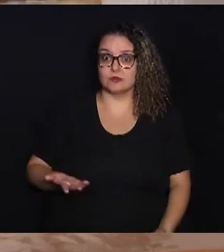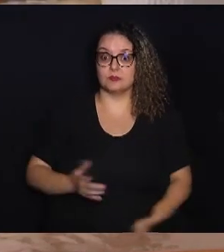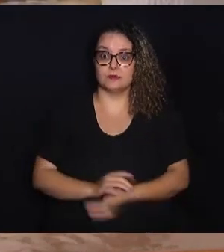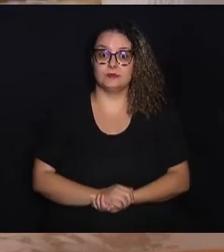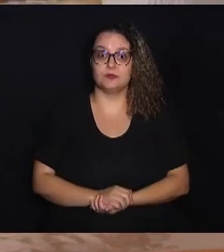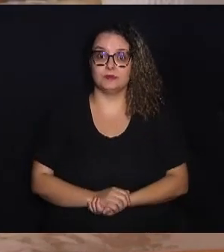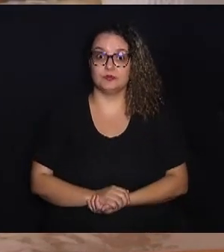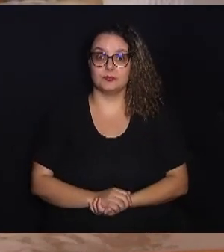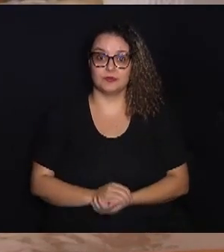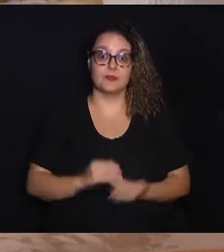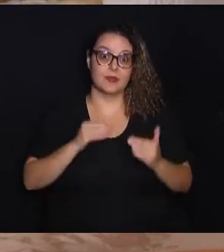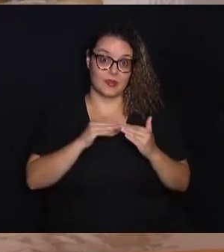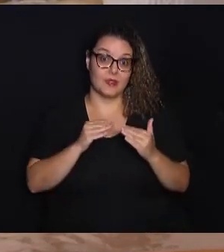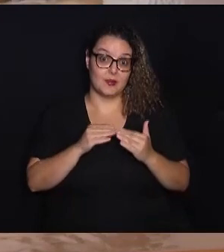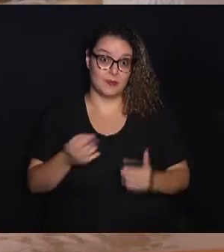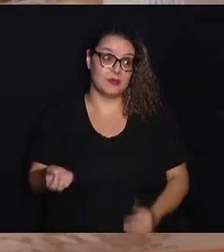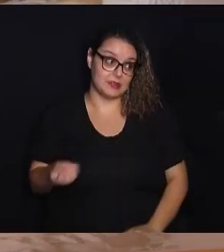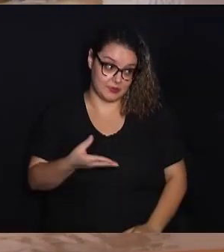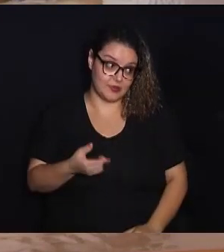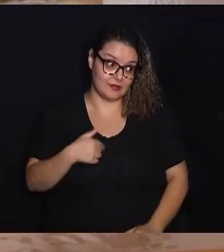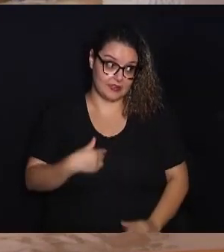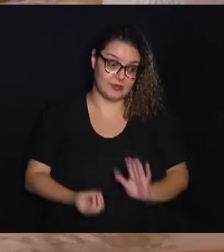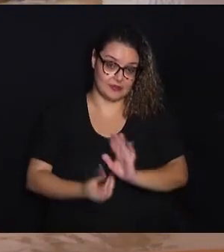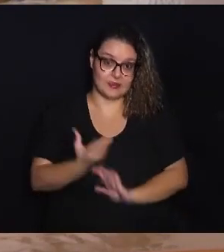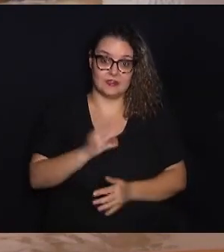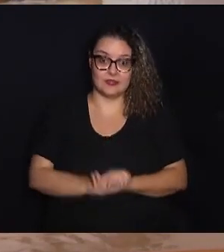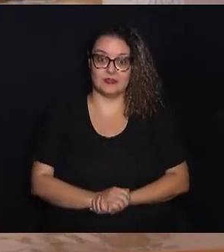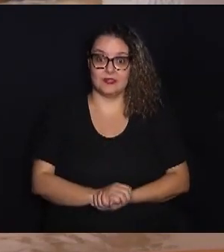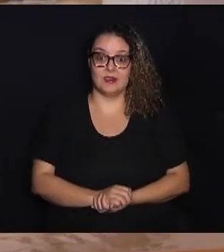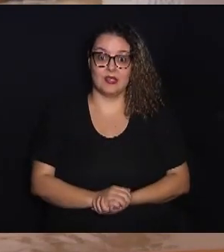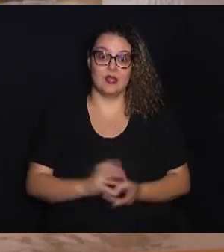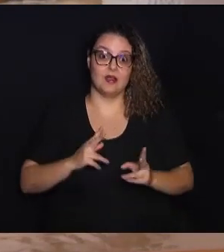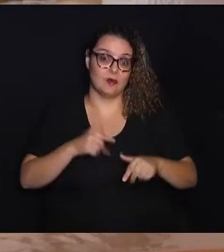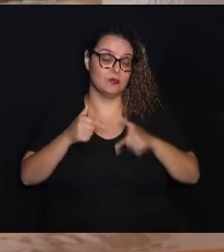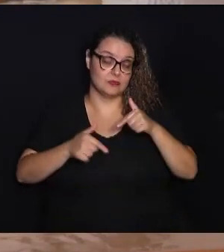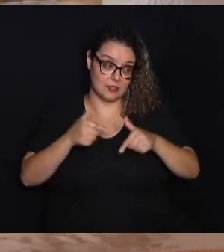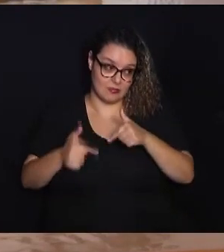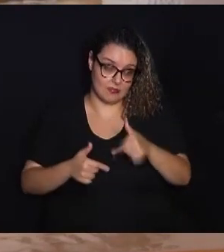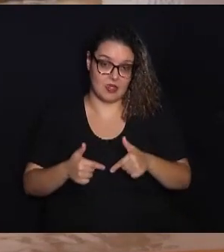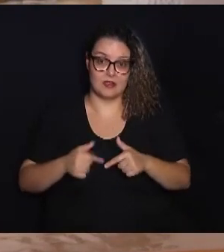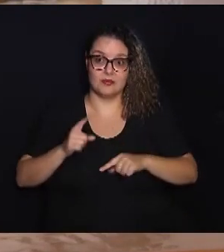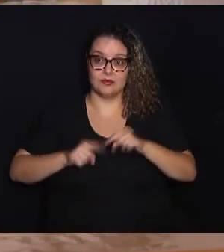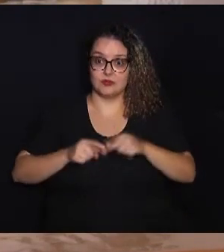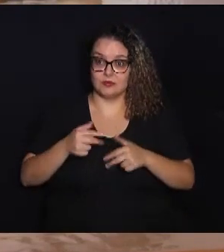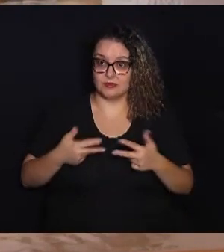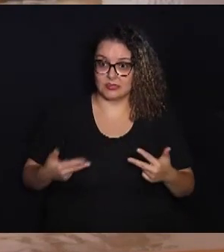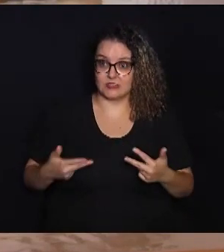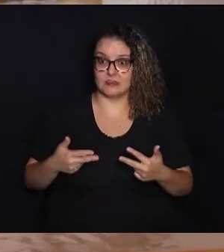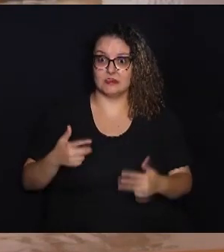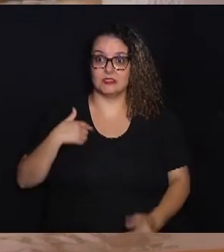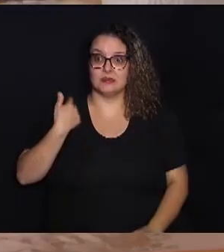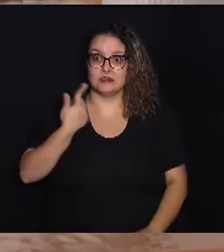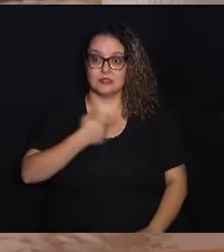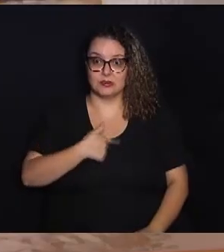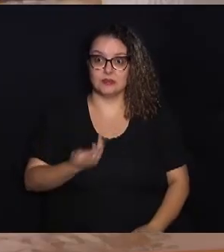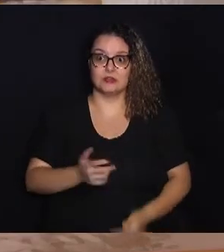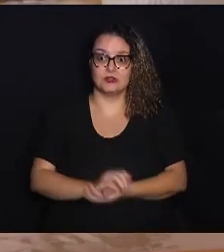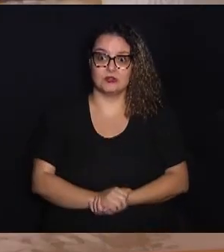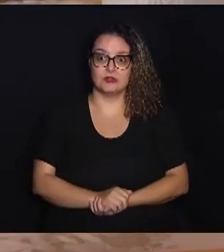Já tá bem melhor. Já dá pra gente trabalhar. A azul a gente acabou de